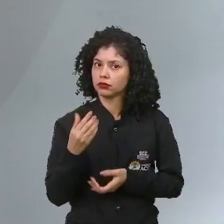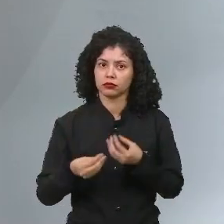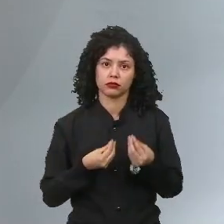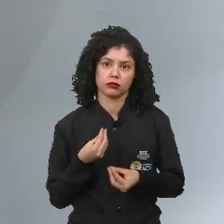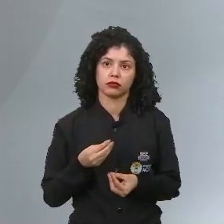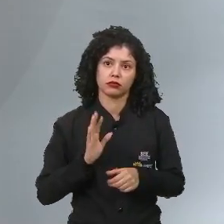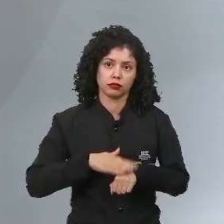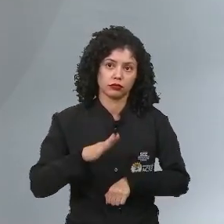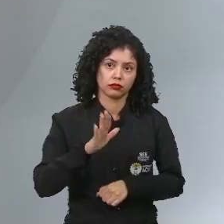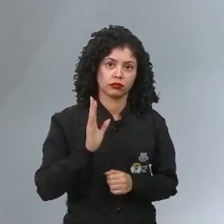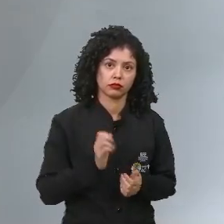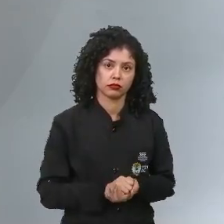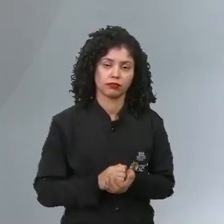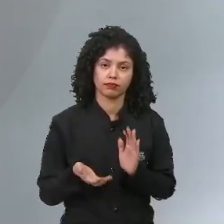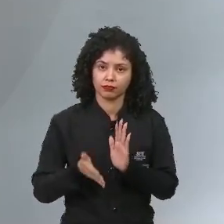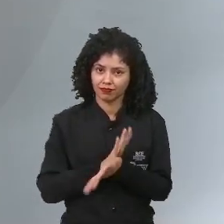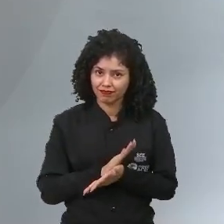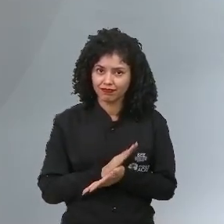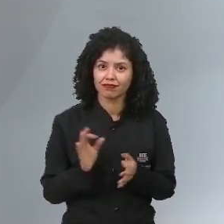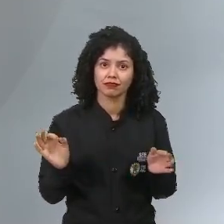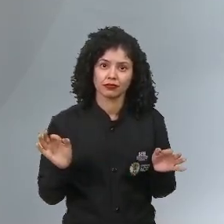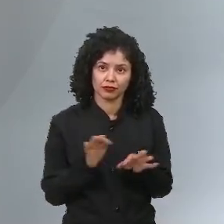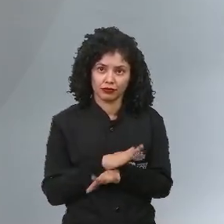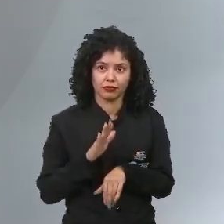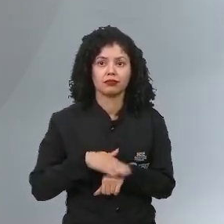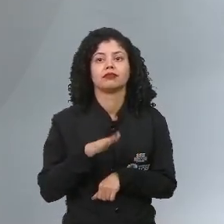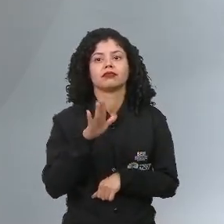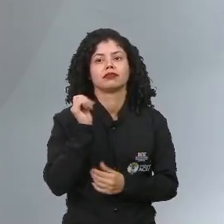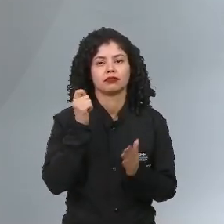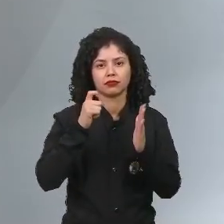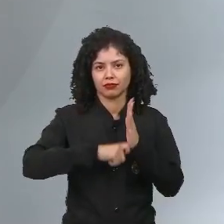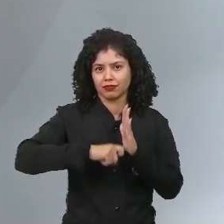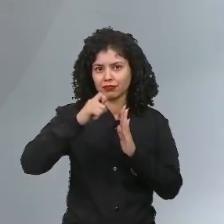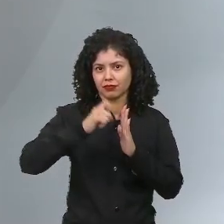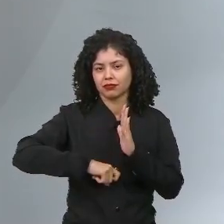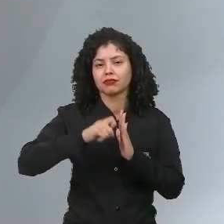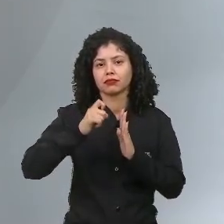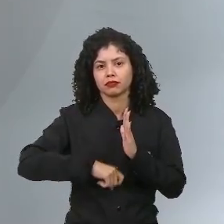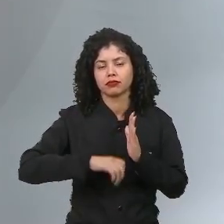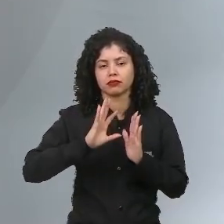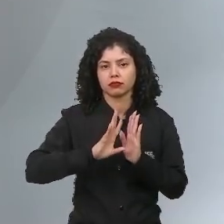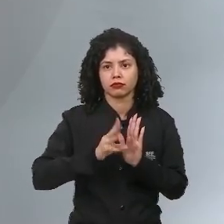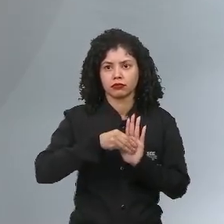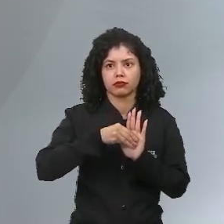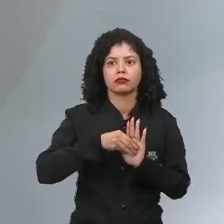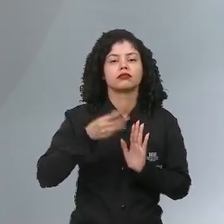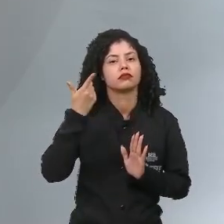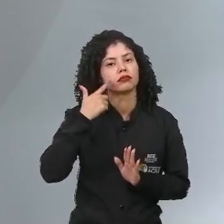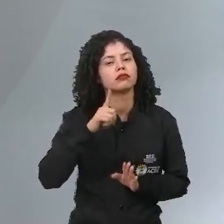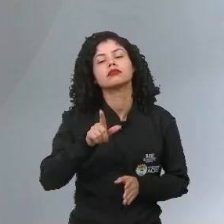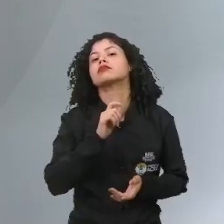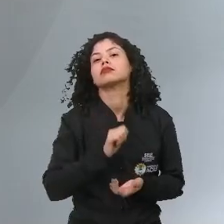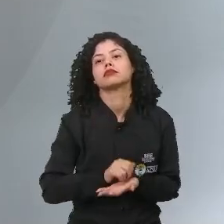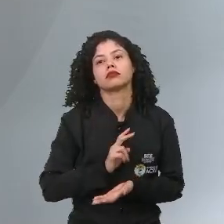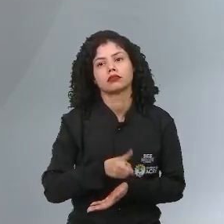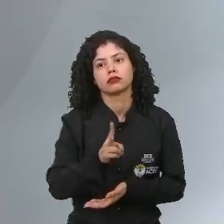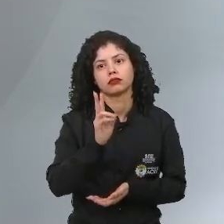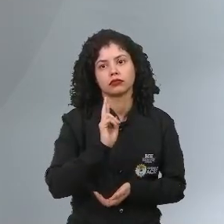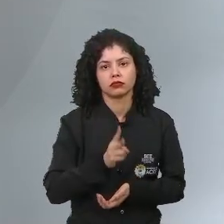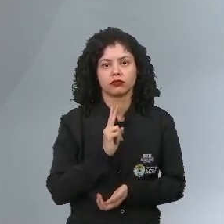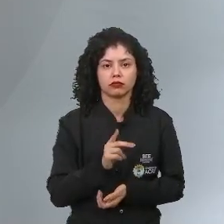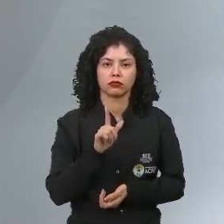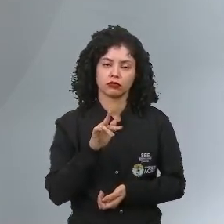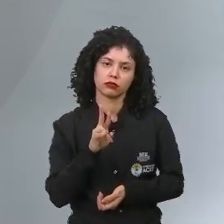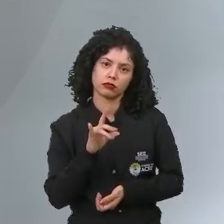Então, quanto mais se esgotava ali o ouro, mais impostos a coroa portuguesa colocava para conseguir continuar tendo os mesmos